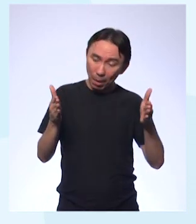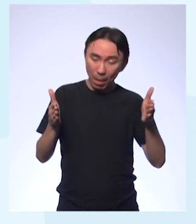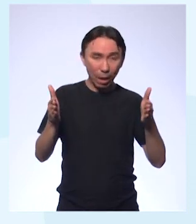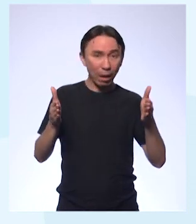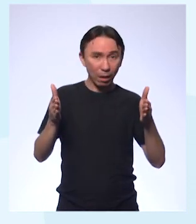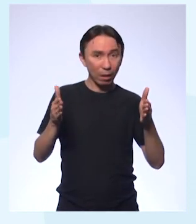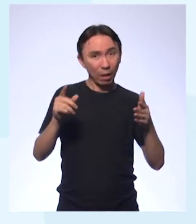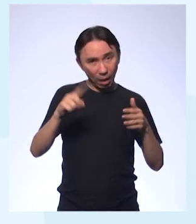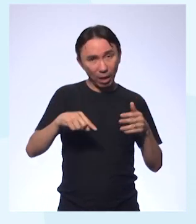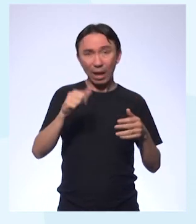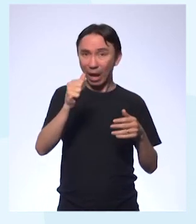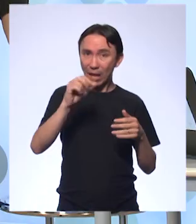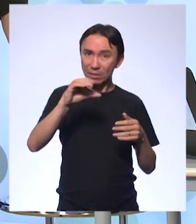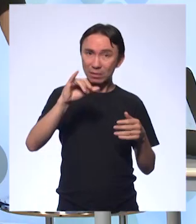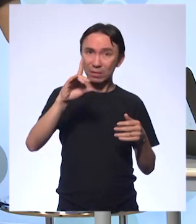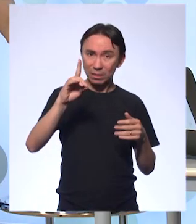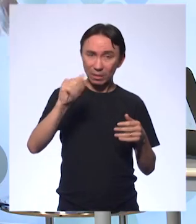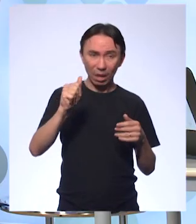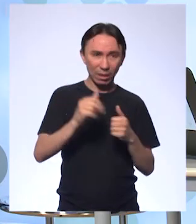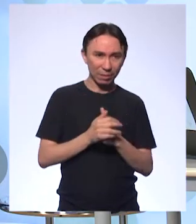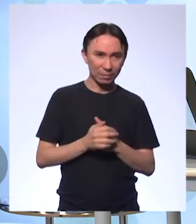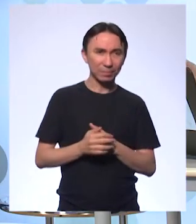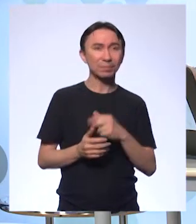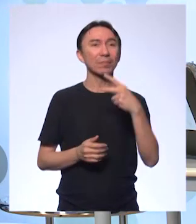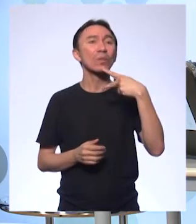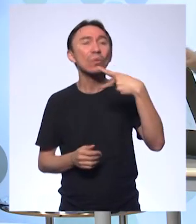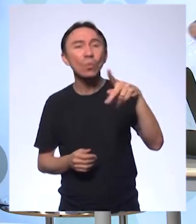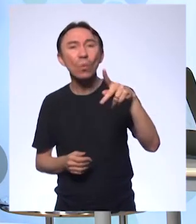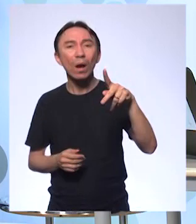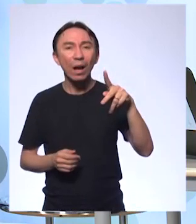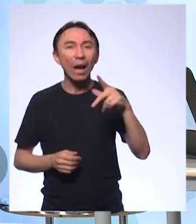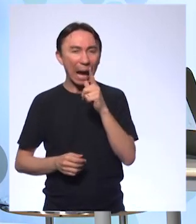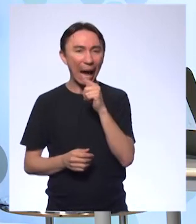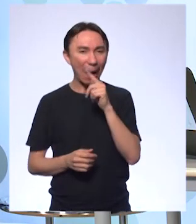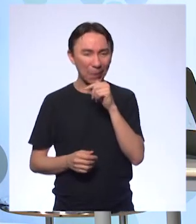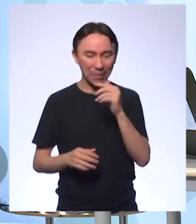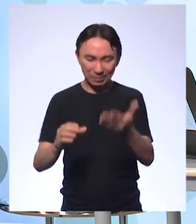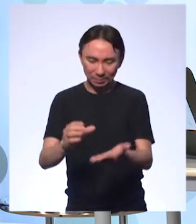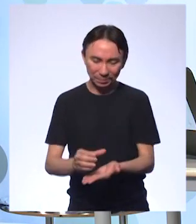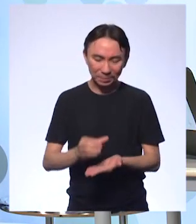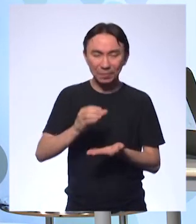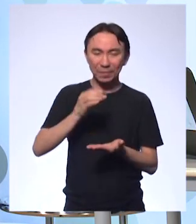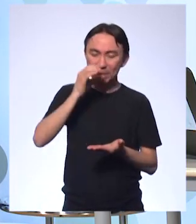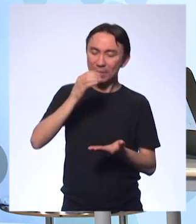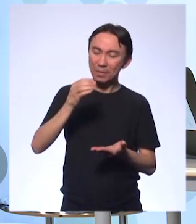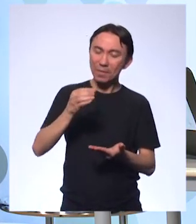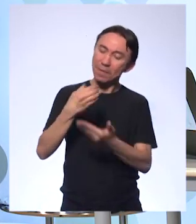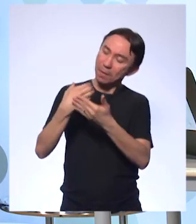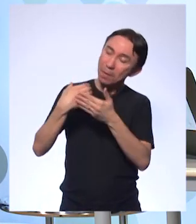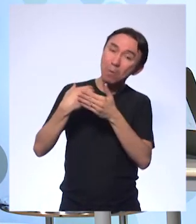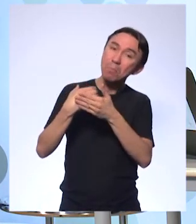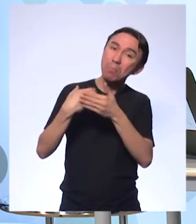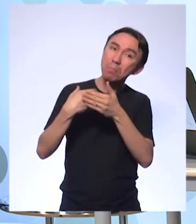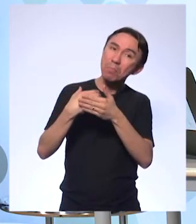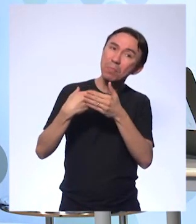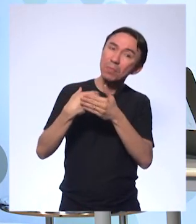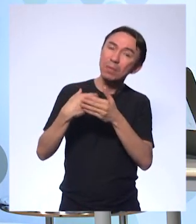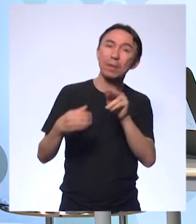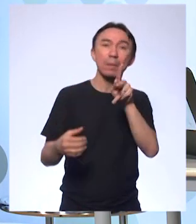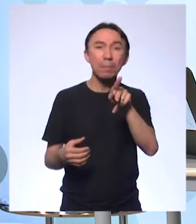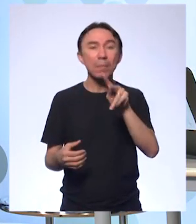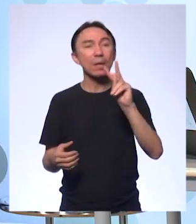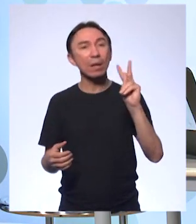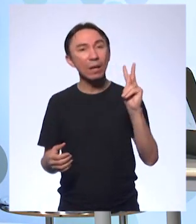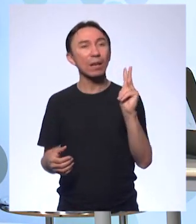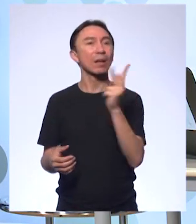pega a sua garrafinha de água lá na casa de vocês, quando vocês compram água, vocês olharem lá no rótulo, vai ter lá pH,